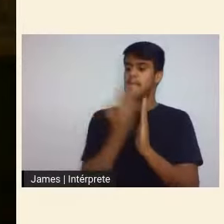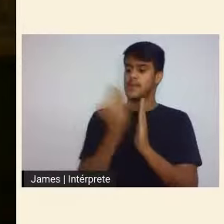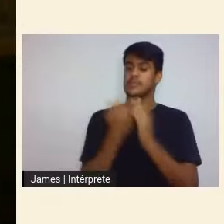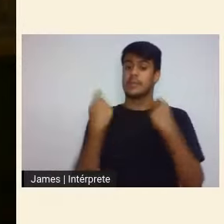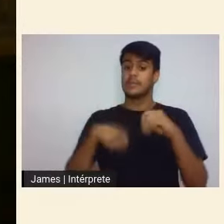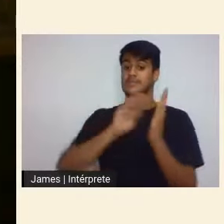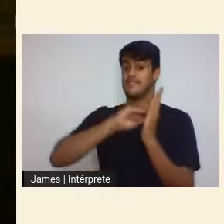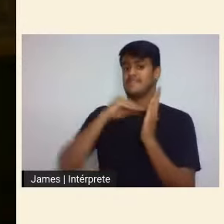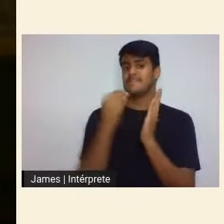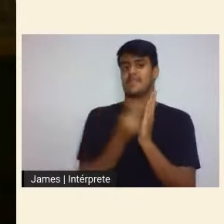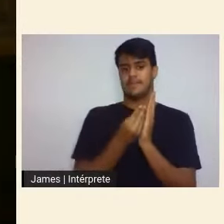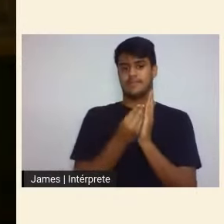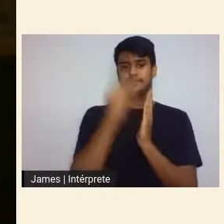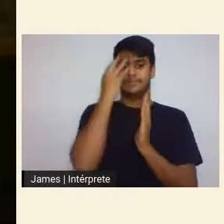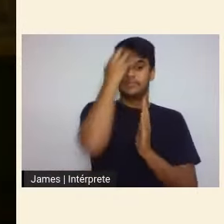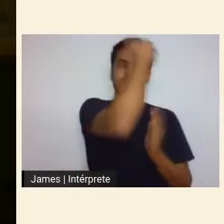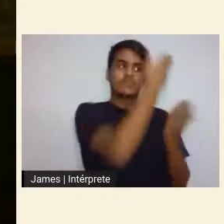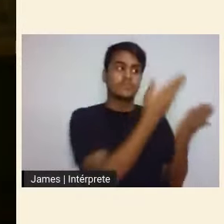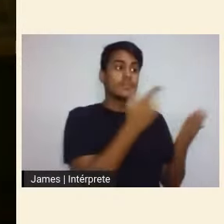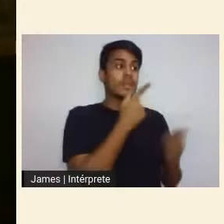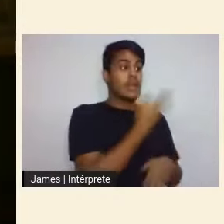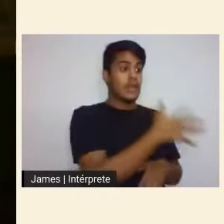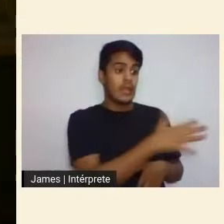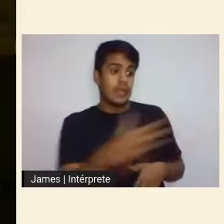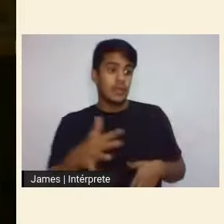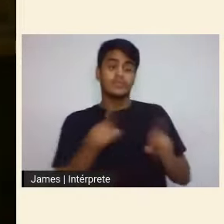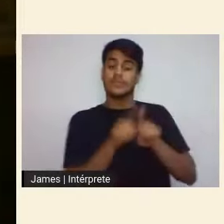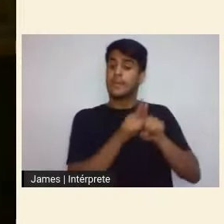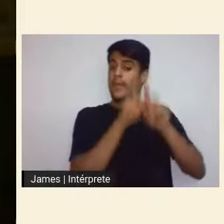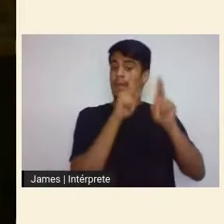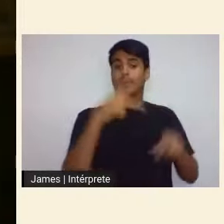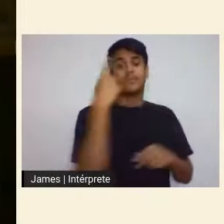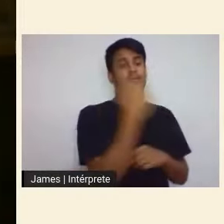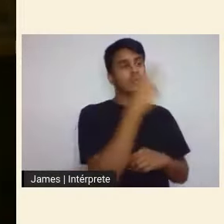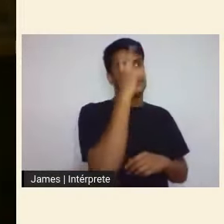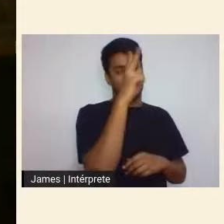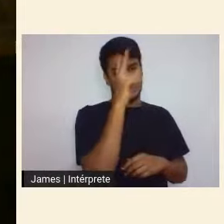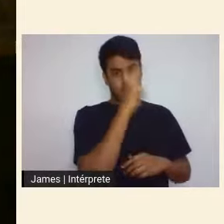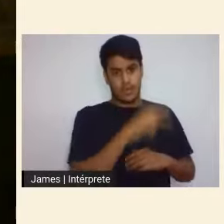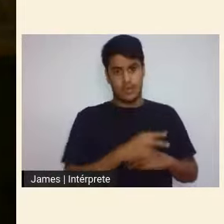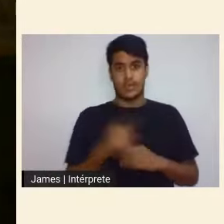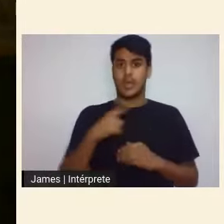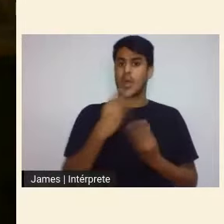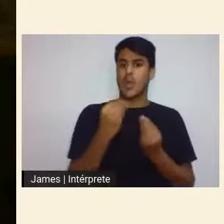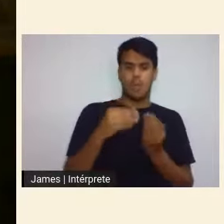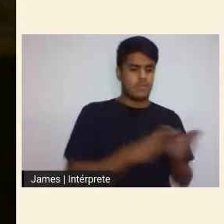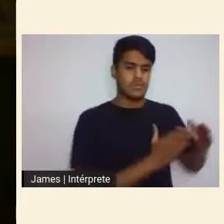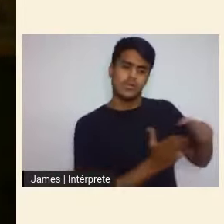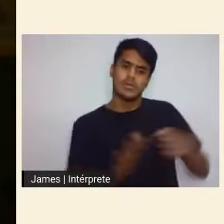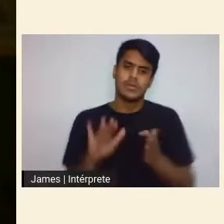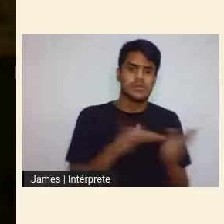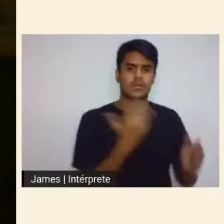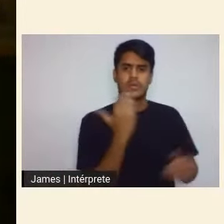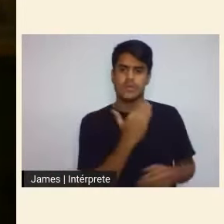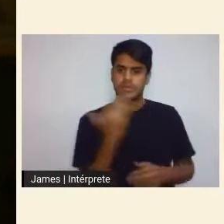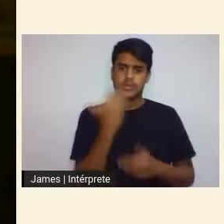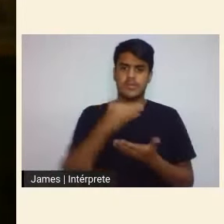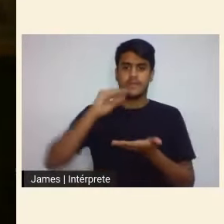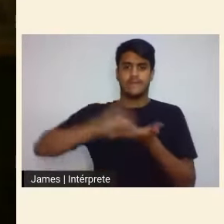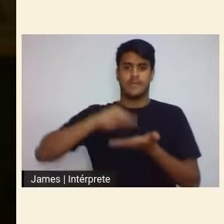ele, tal é o rio, tal a sua história, revolta, desordenada, incompleta. Frase do seu